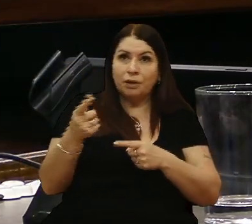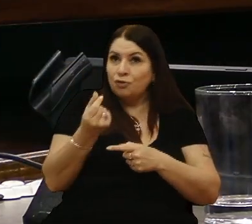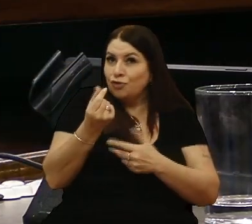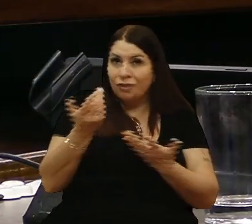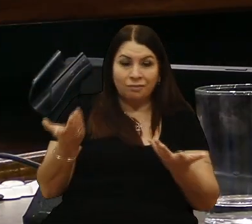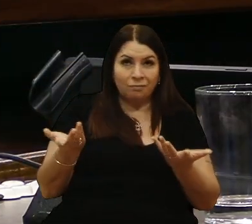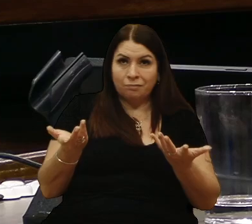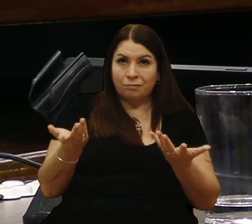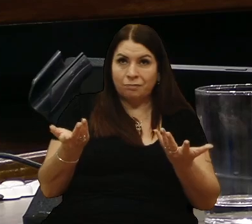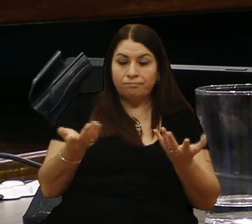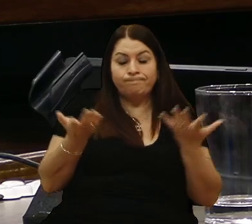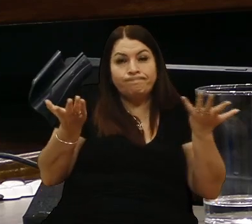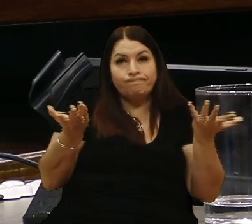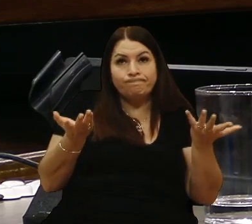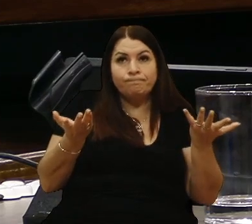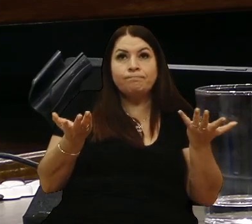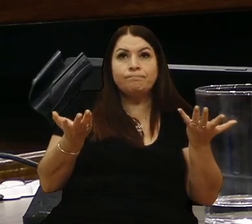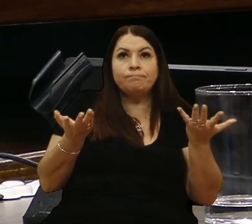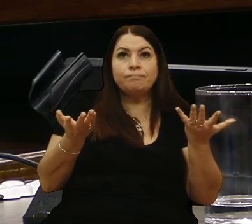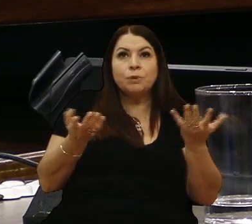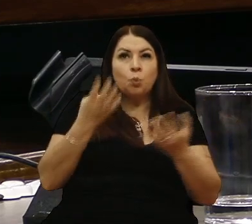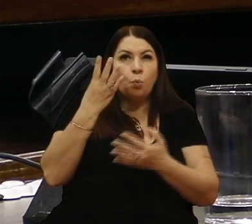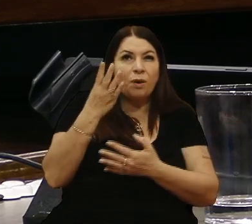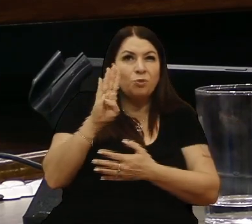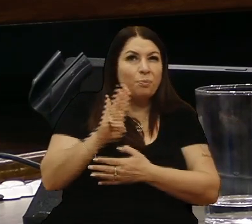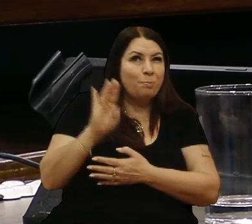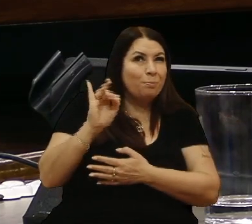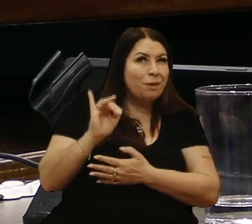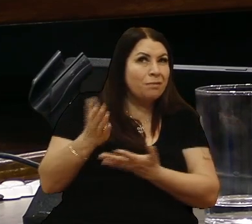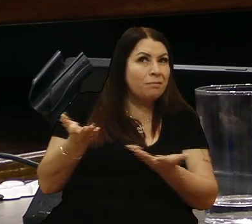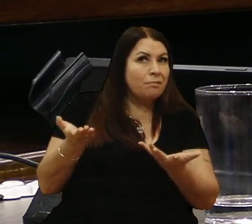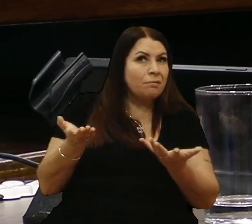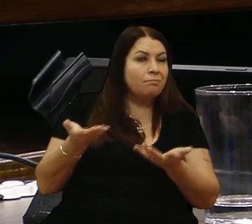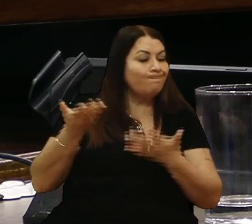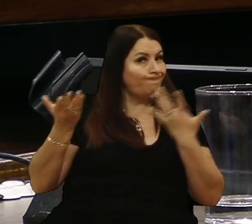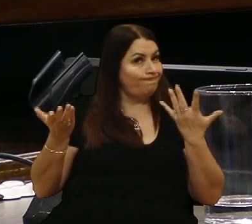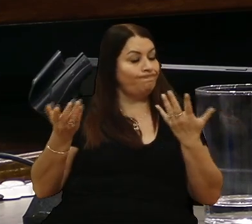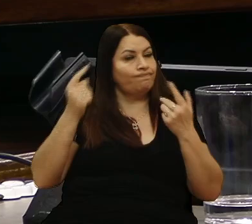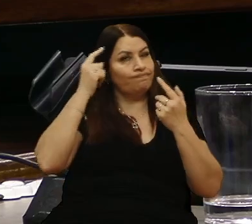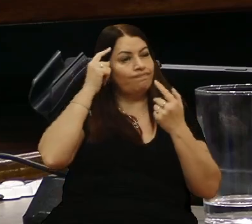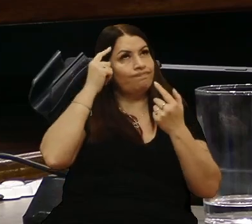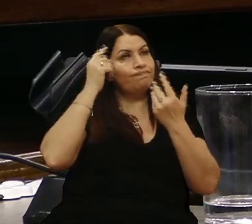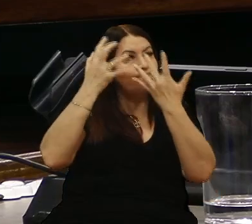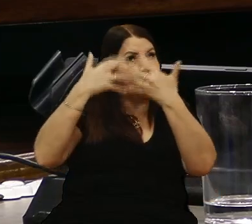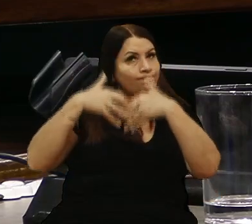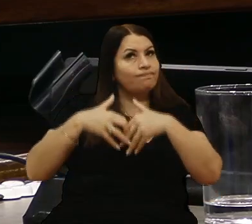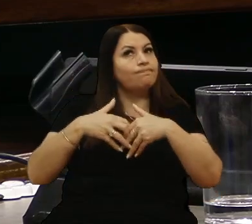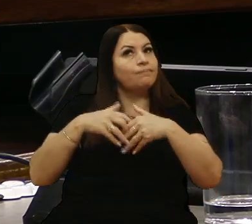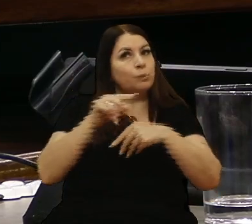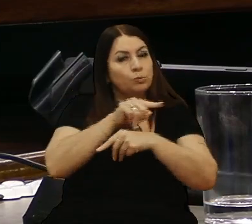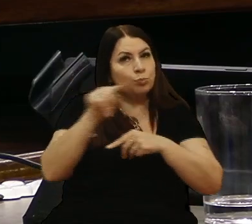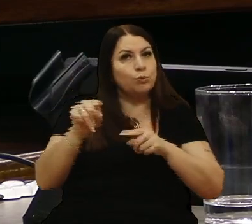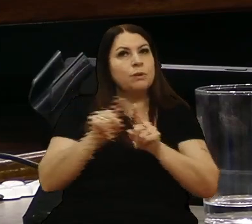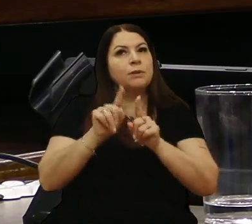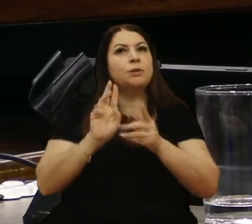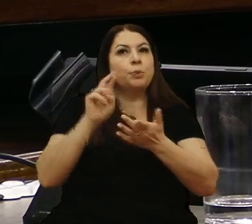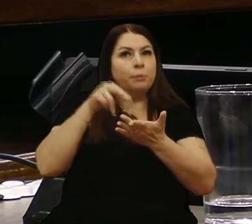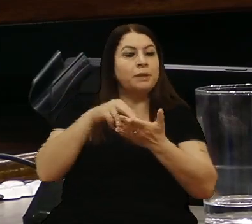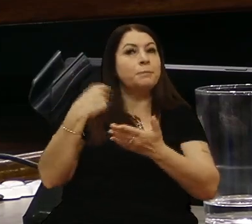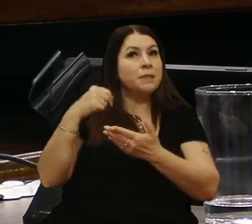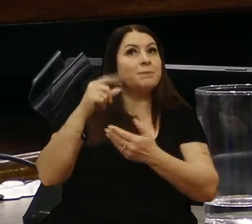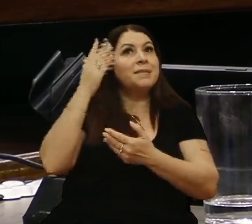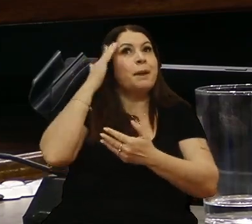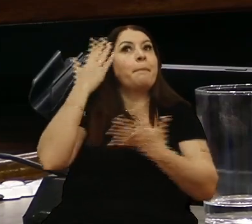dinheiro. Mas 4 bi? Então, é uma reflexão que a gente coloca aqui e a gente realmente precisa